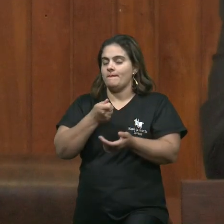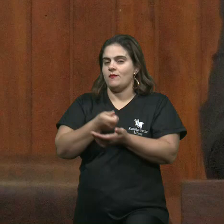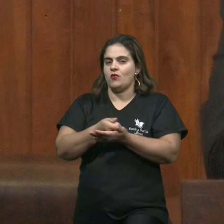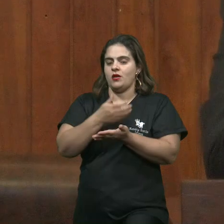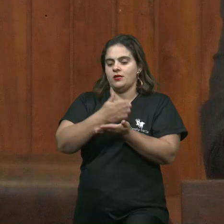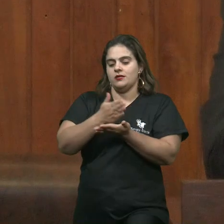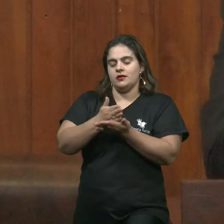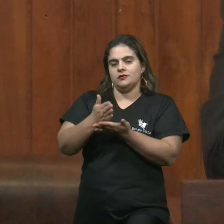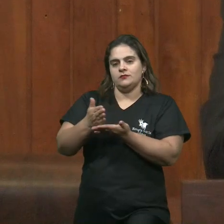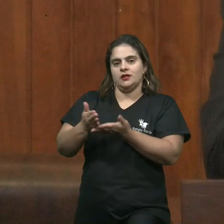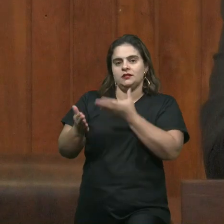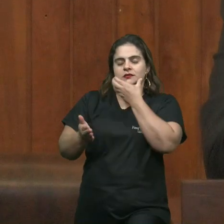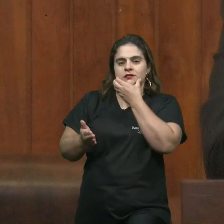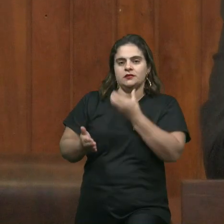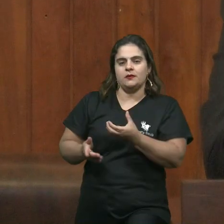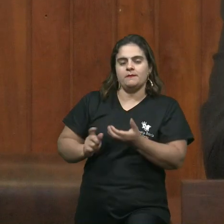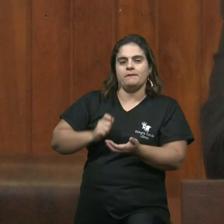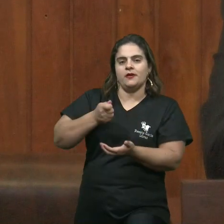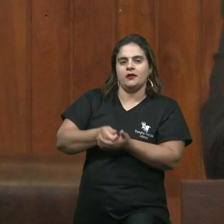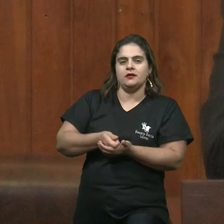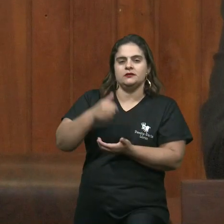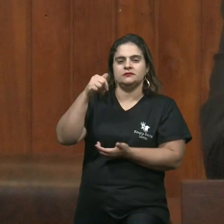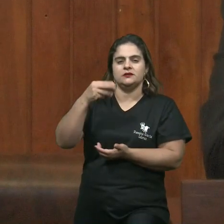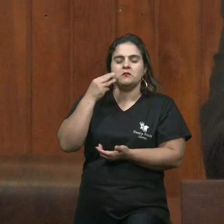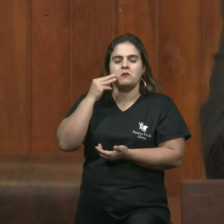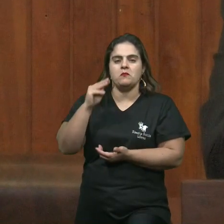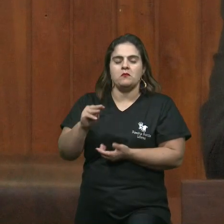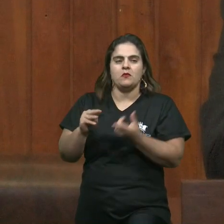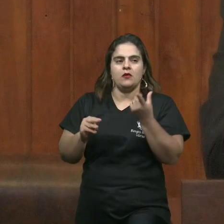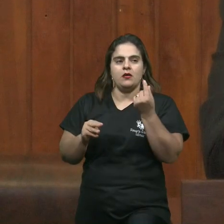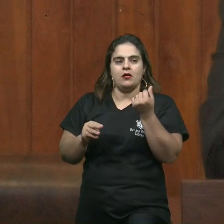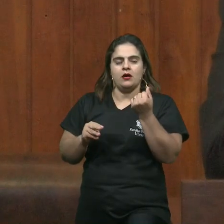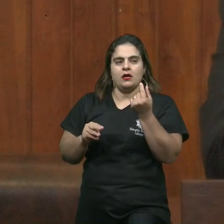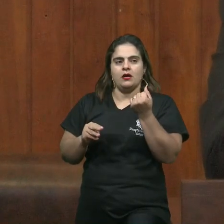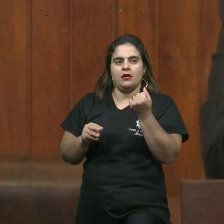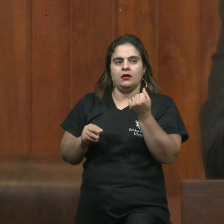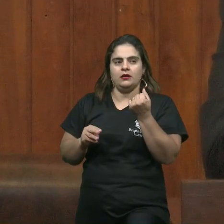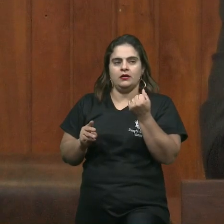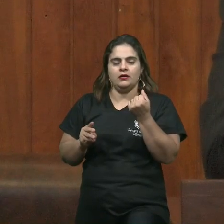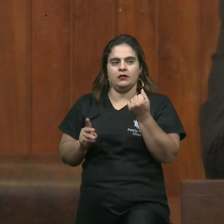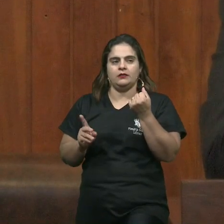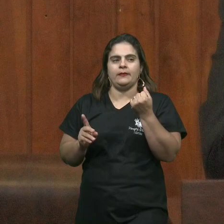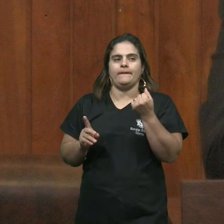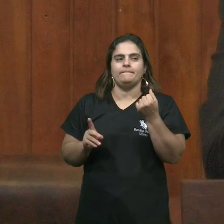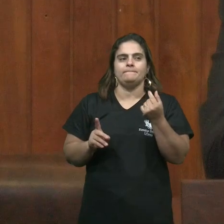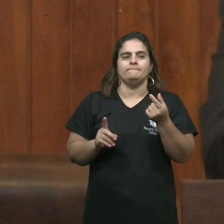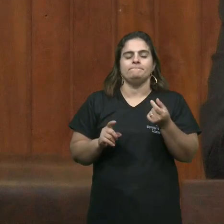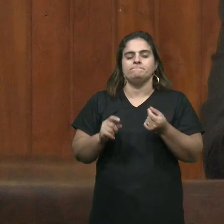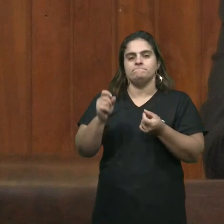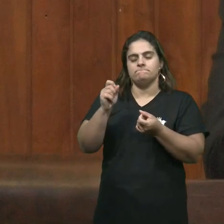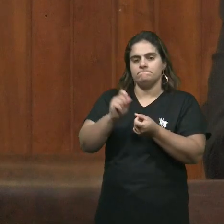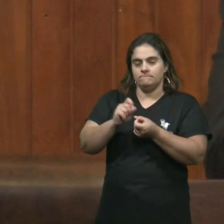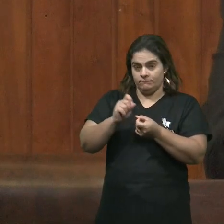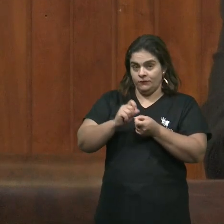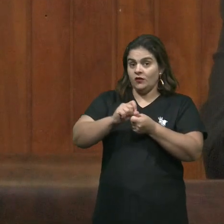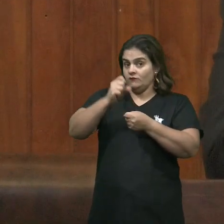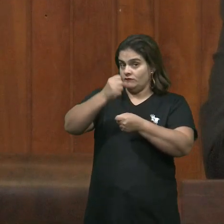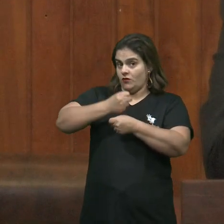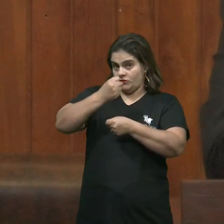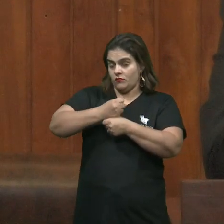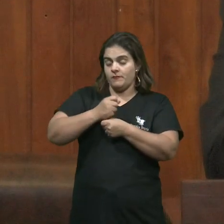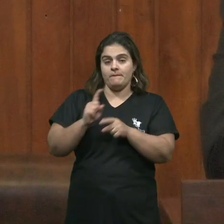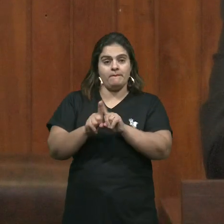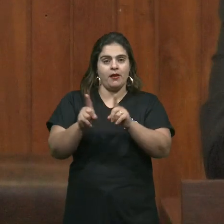parcelamento em dezembro para pagar a replante, 7 milhões e pouco aqui. O cara fez uma obra e não